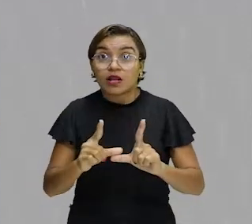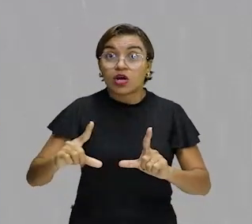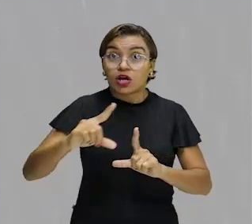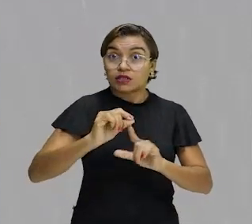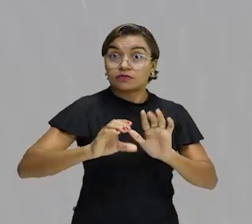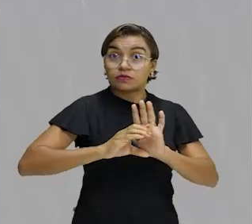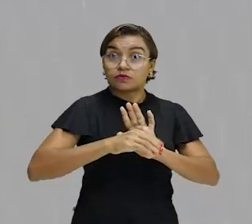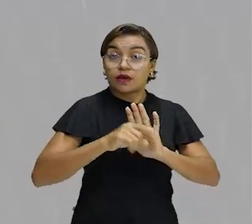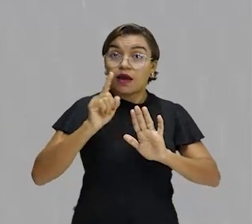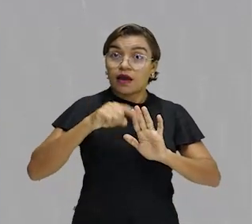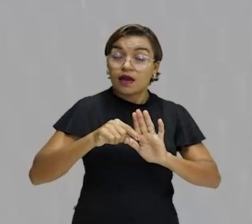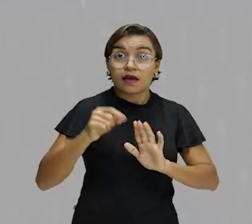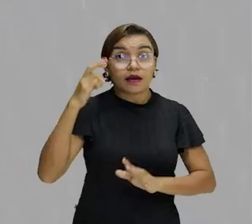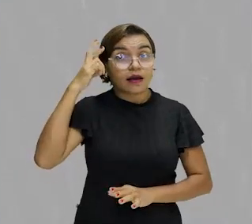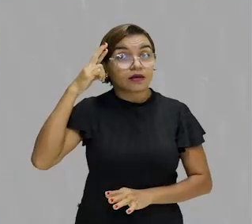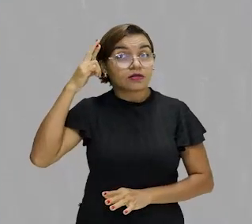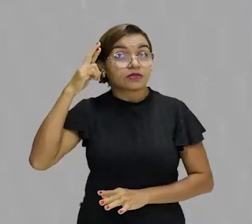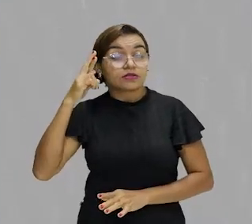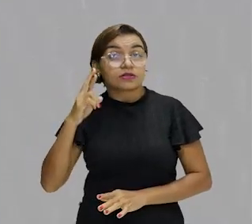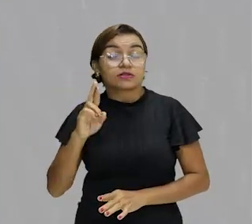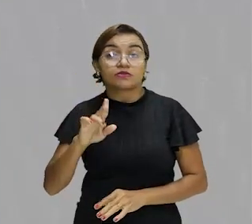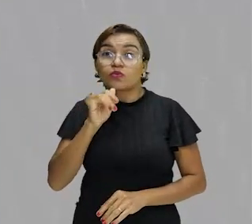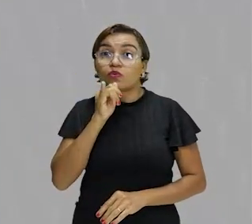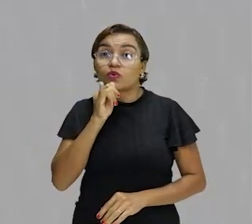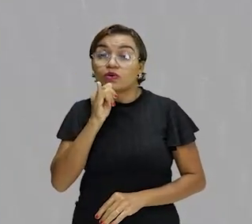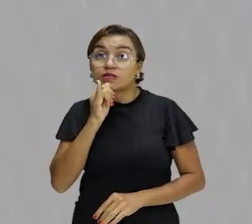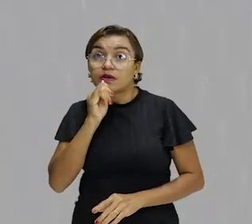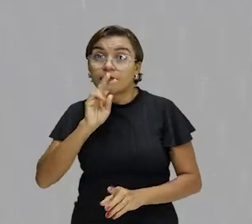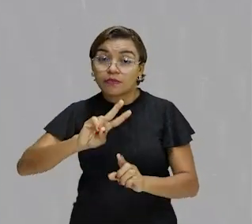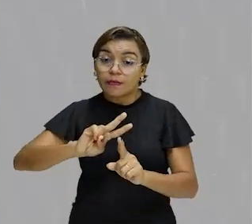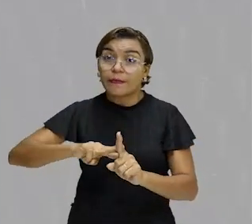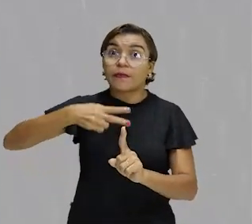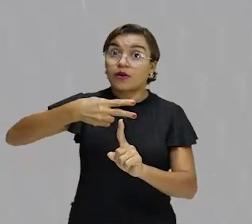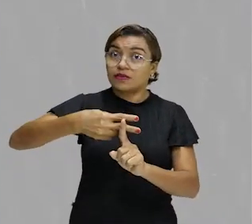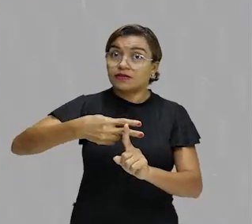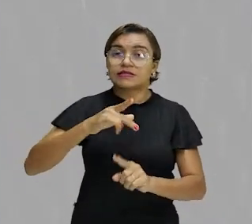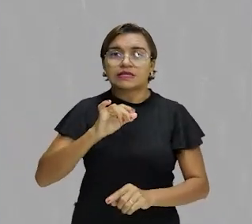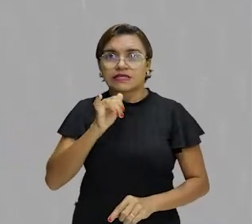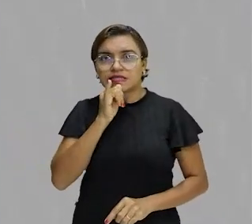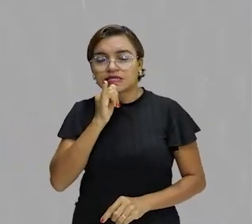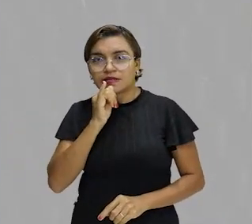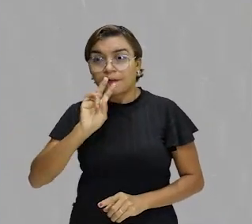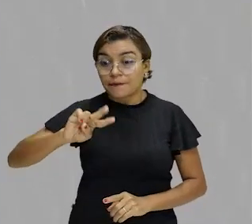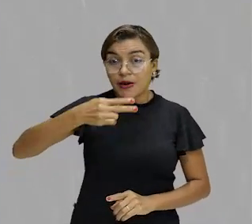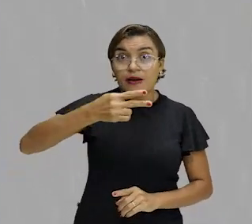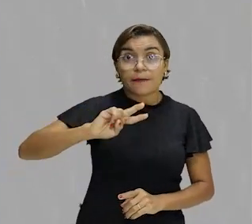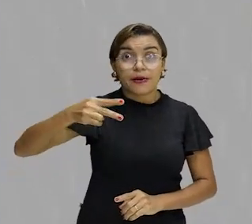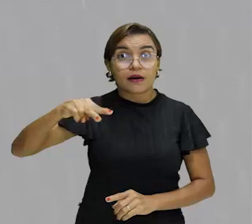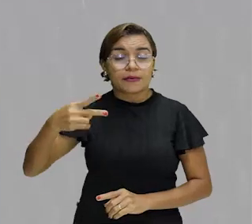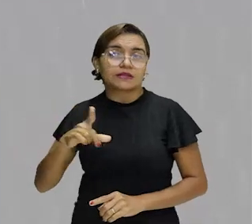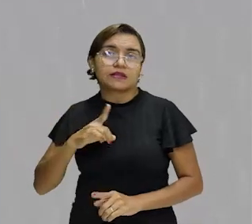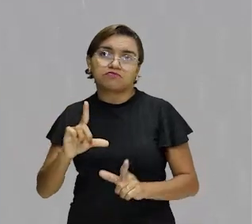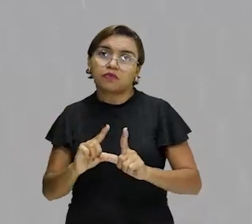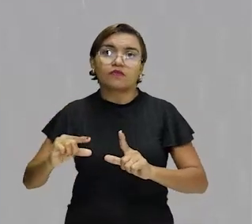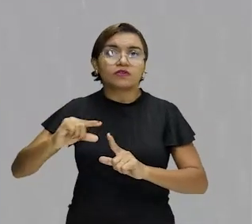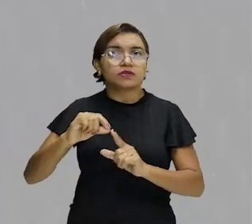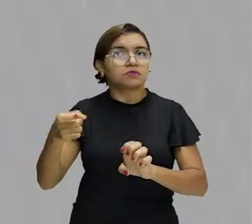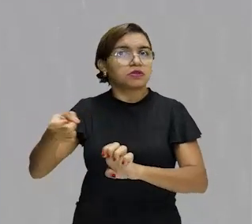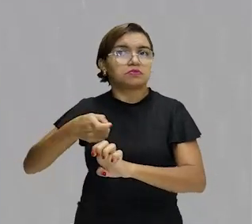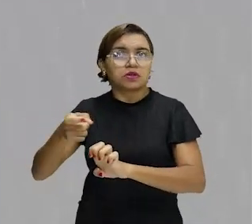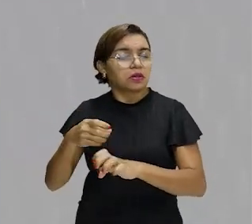estiver estudando a função logarítmica, que é uma ampliação desse logaritmo, um conjunto de informações, né? Então você não vai